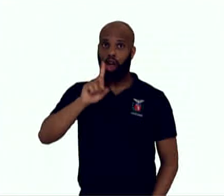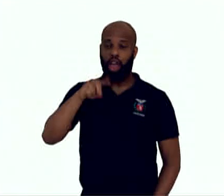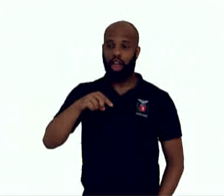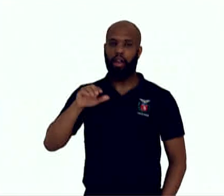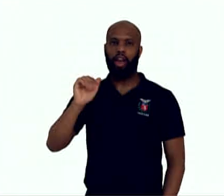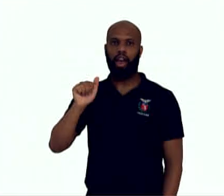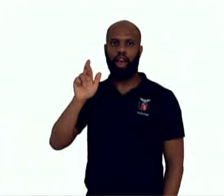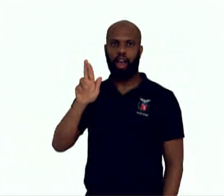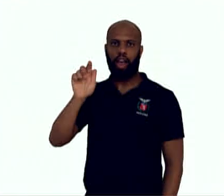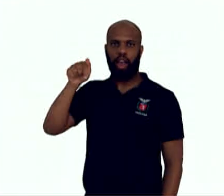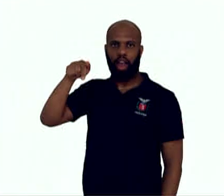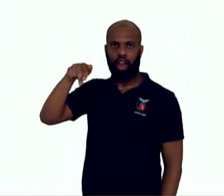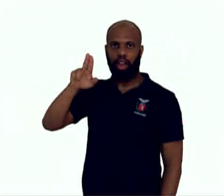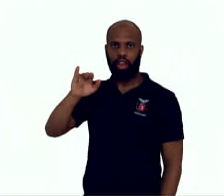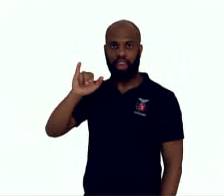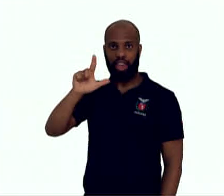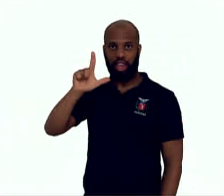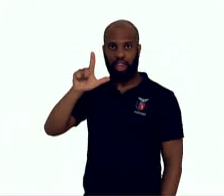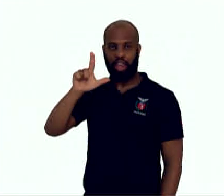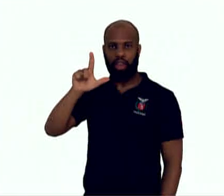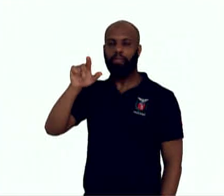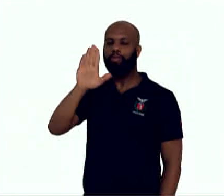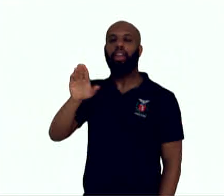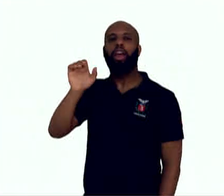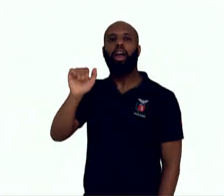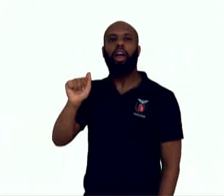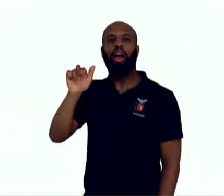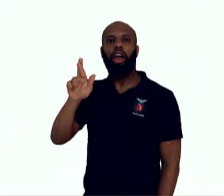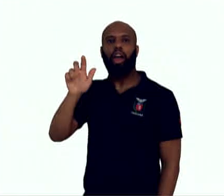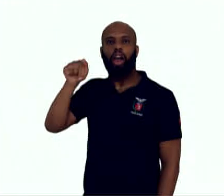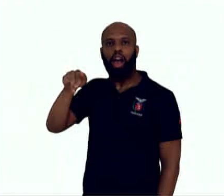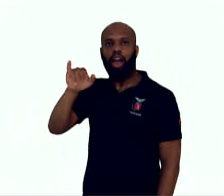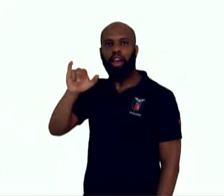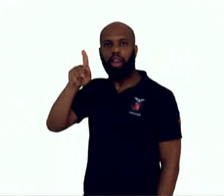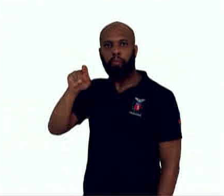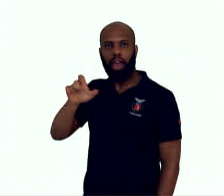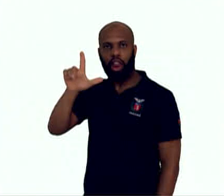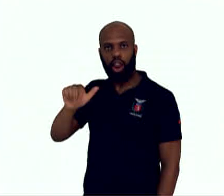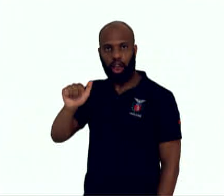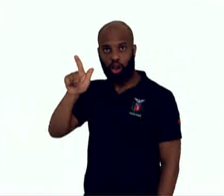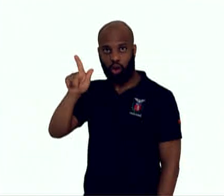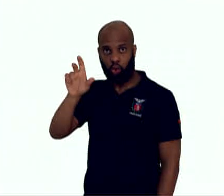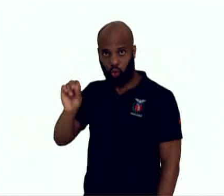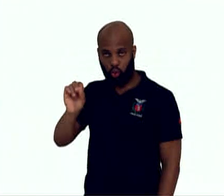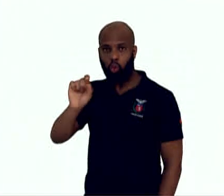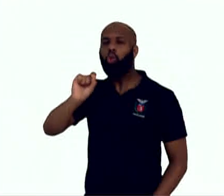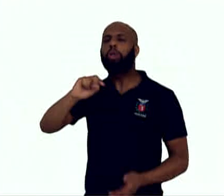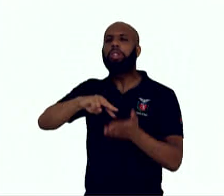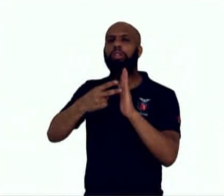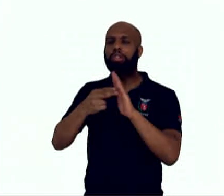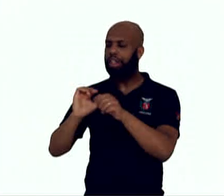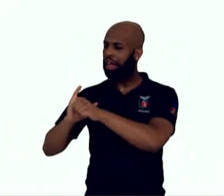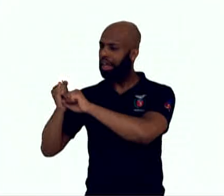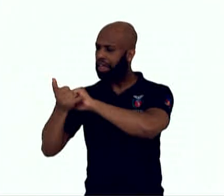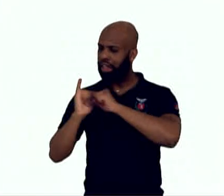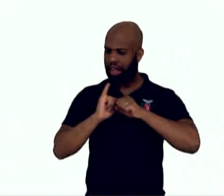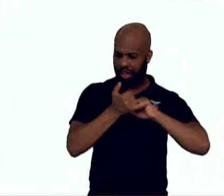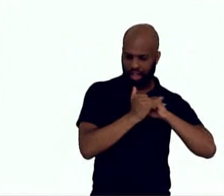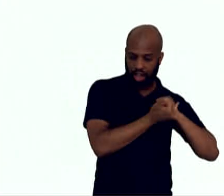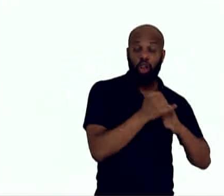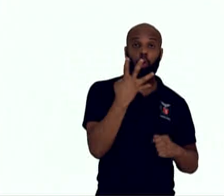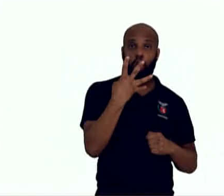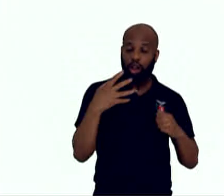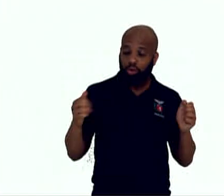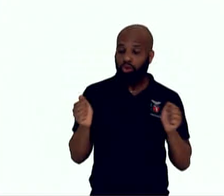arquipélago, com 4 grandes ilhas, 1, 2, 3, 4, e outras milhares de pequenas, menores,